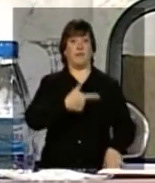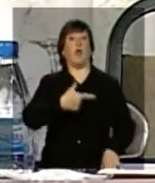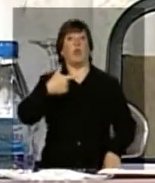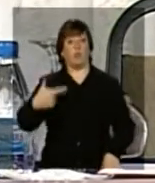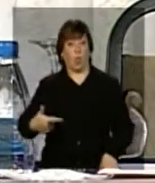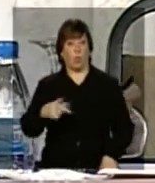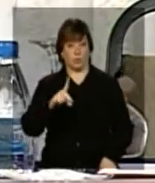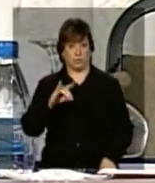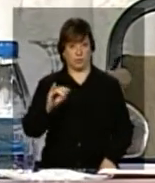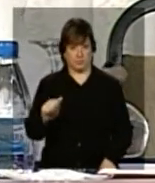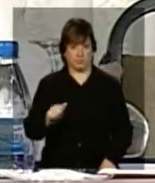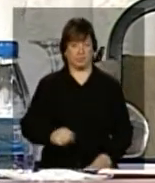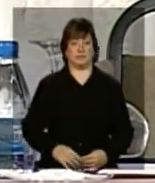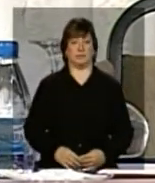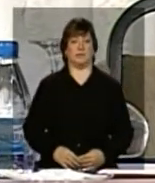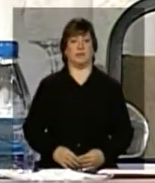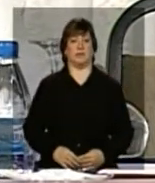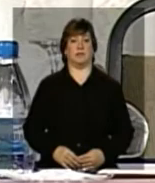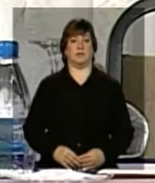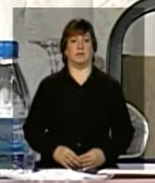22,